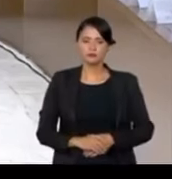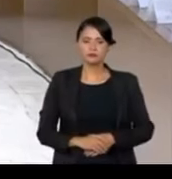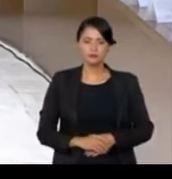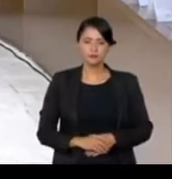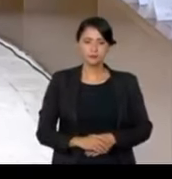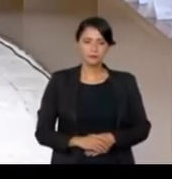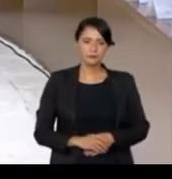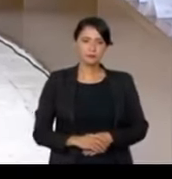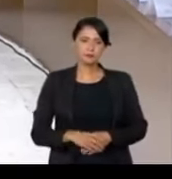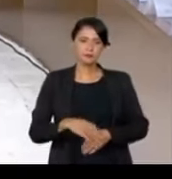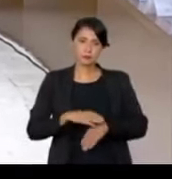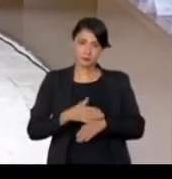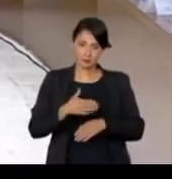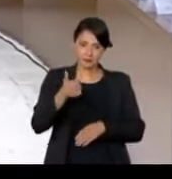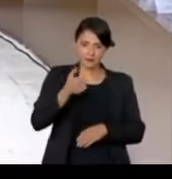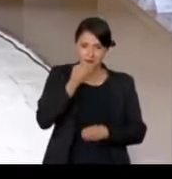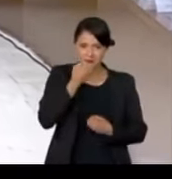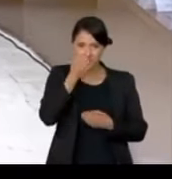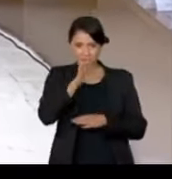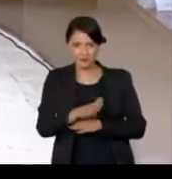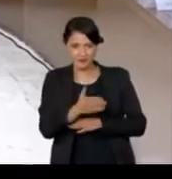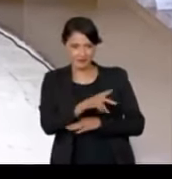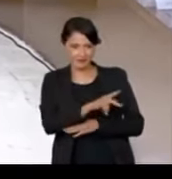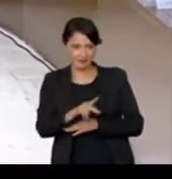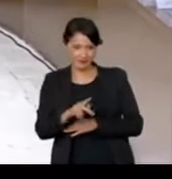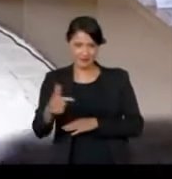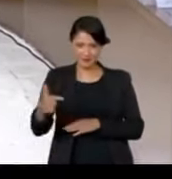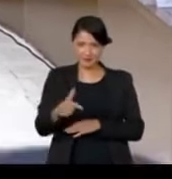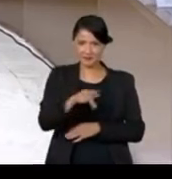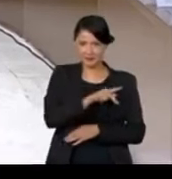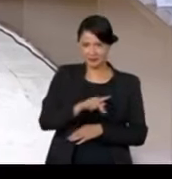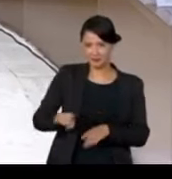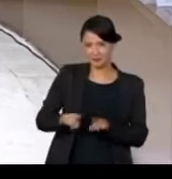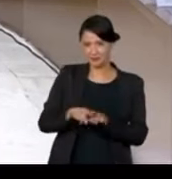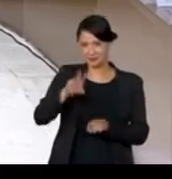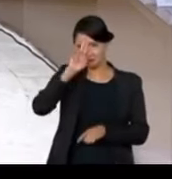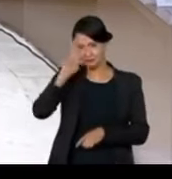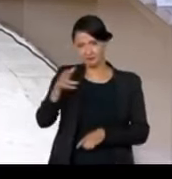Bom, primeiramente, boa tarde, presidente, boa tarde, vice-presidente, senhores ministros,